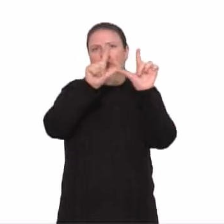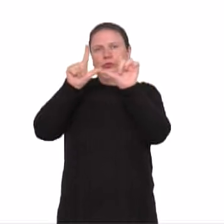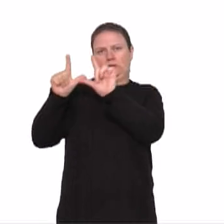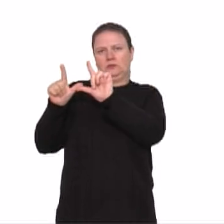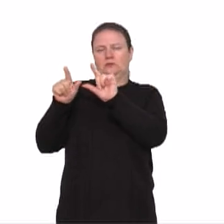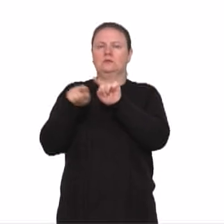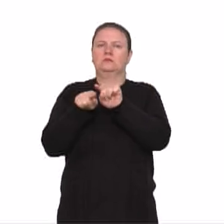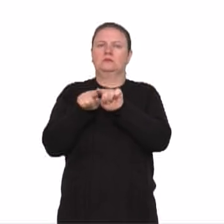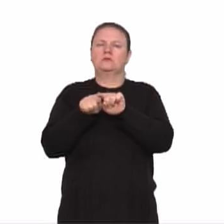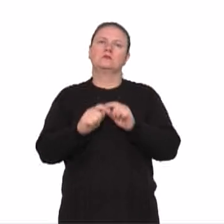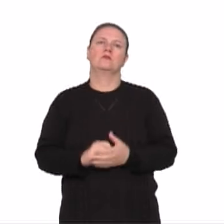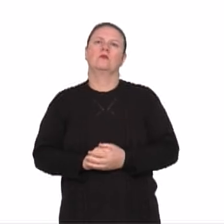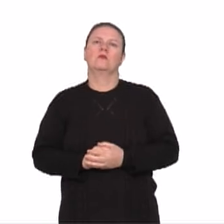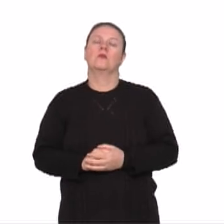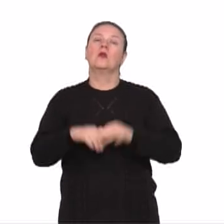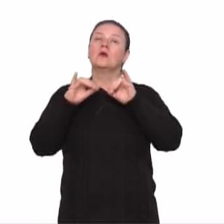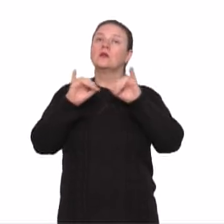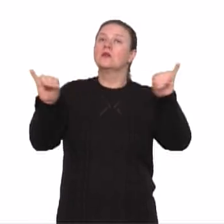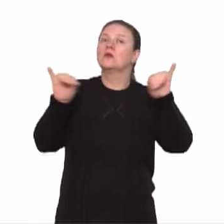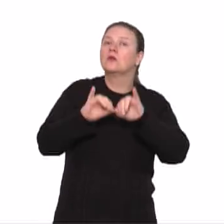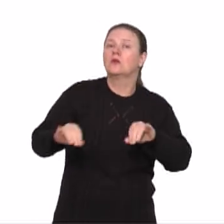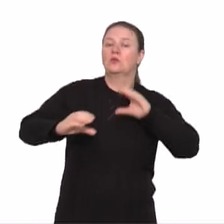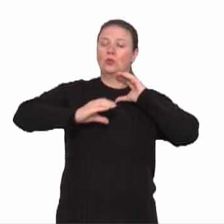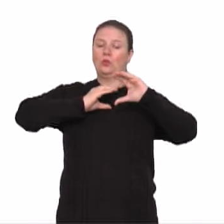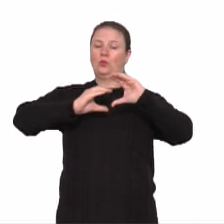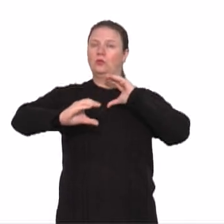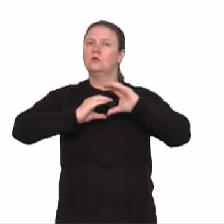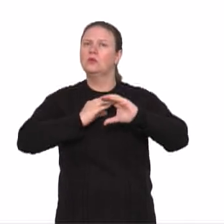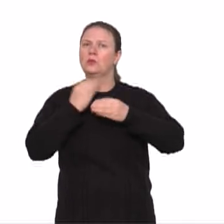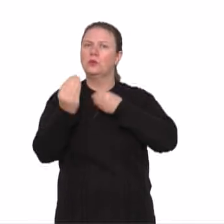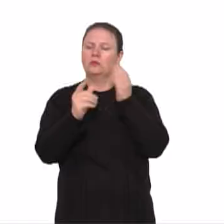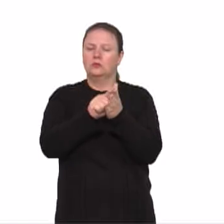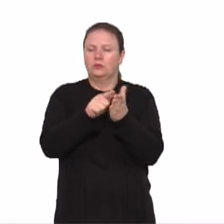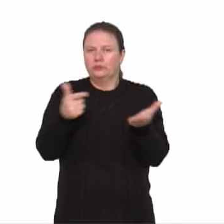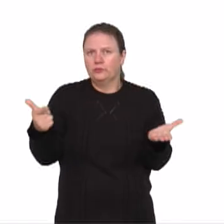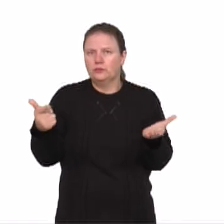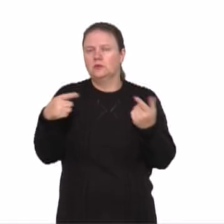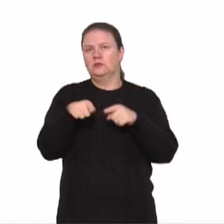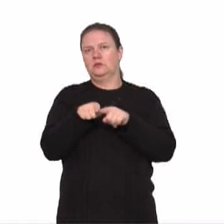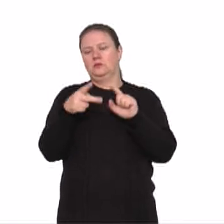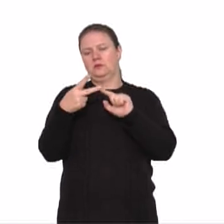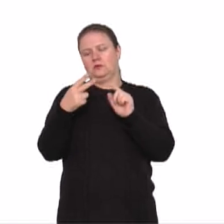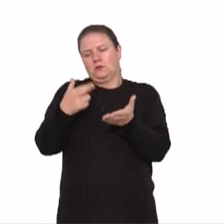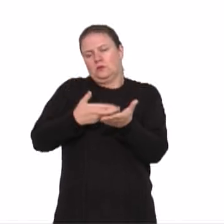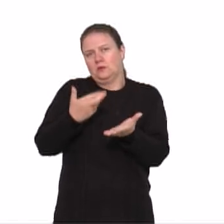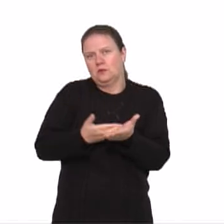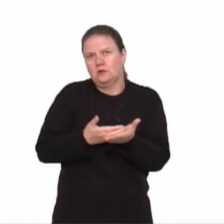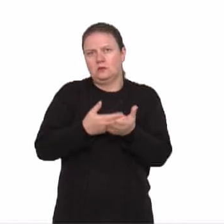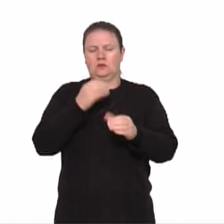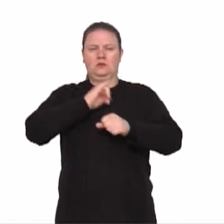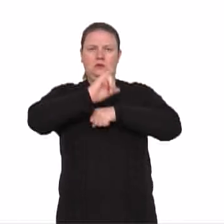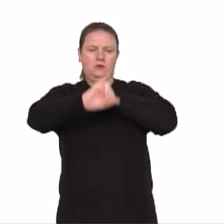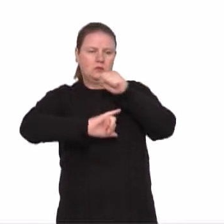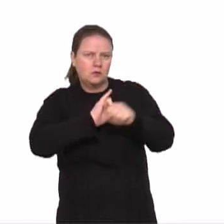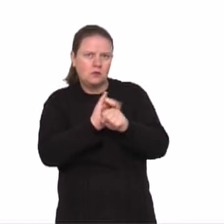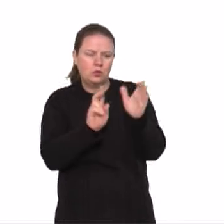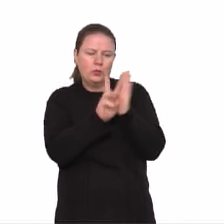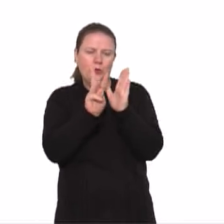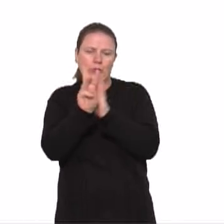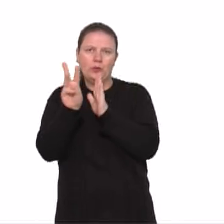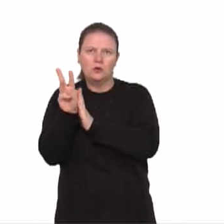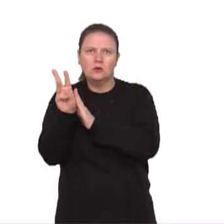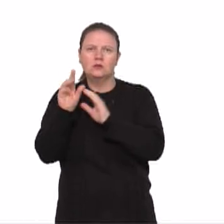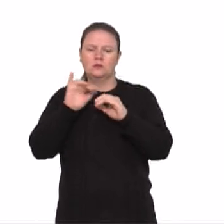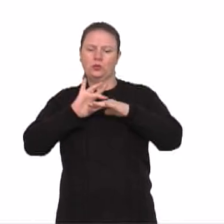As tirinhas também são divulgadas em meios de comunicação como jornais, revistas, sites, mídias sociais,